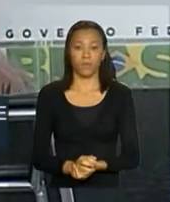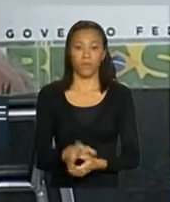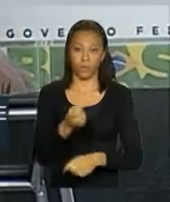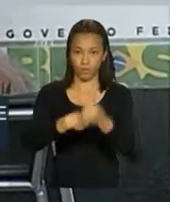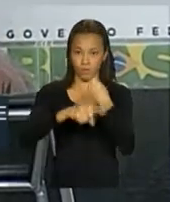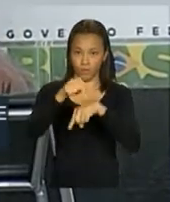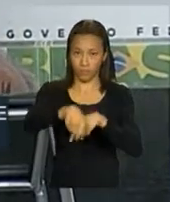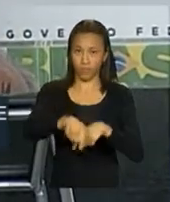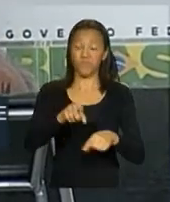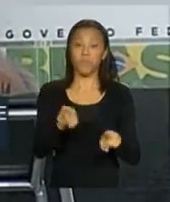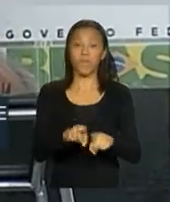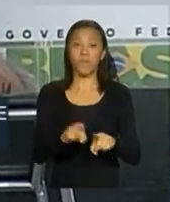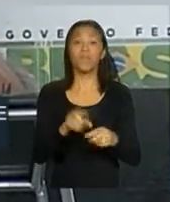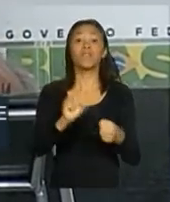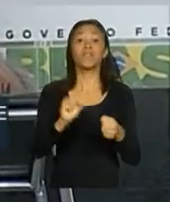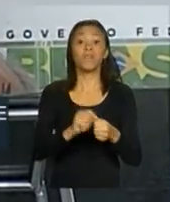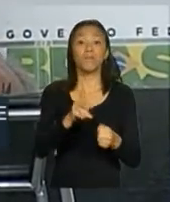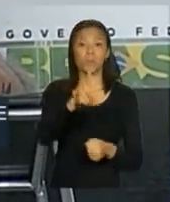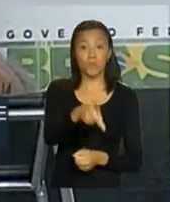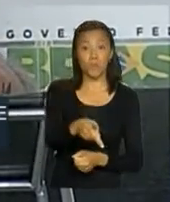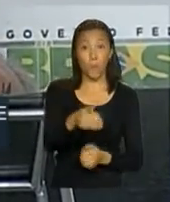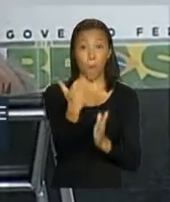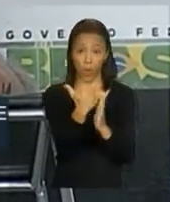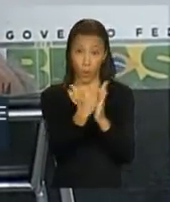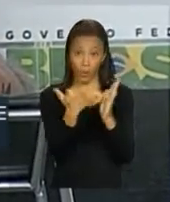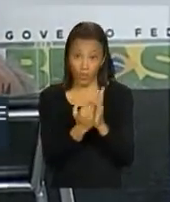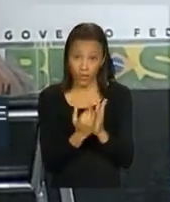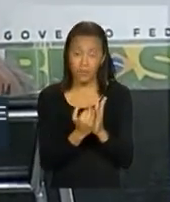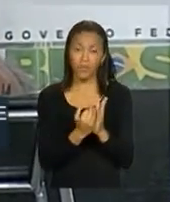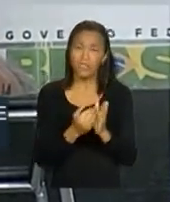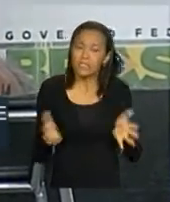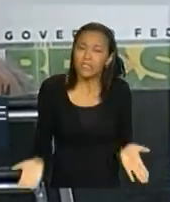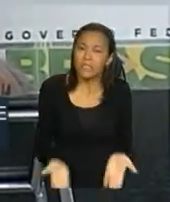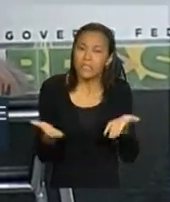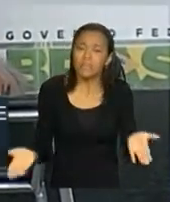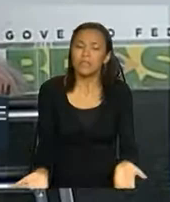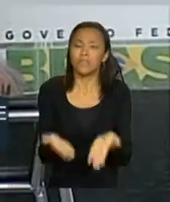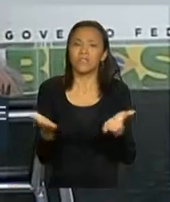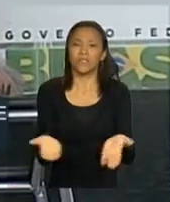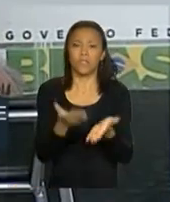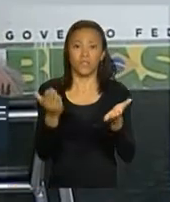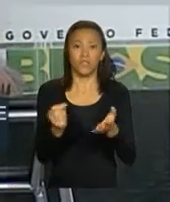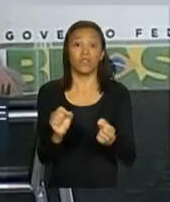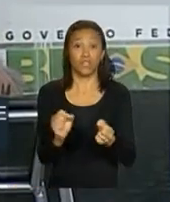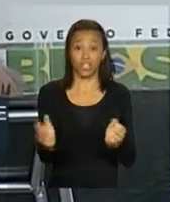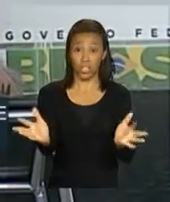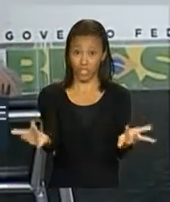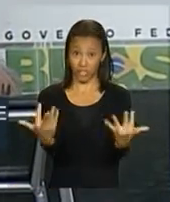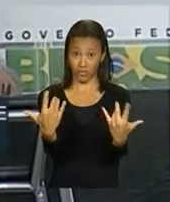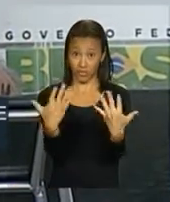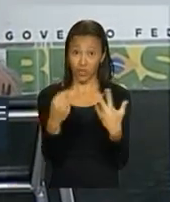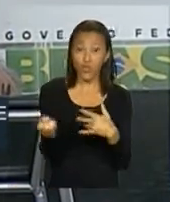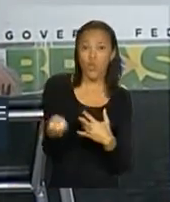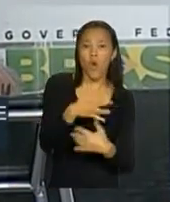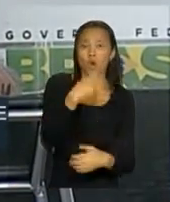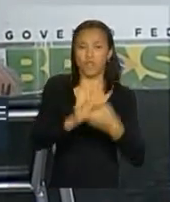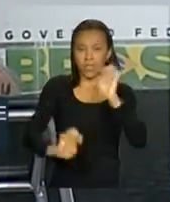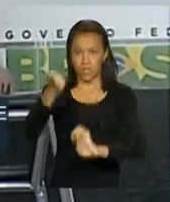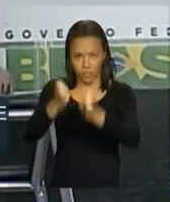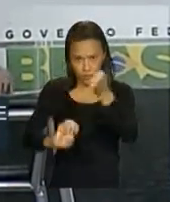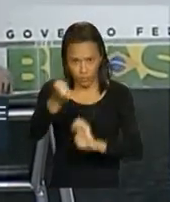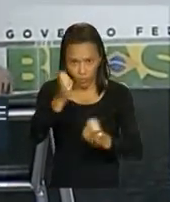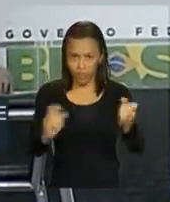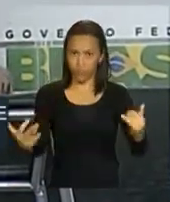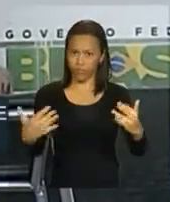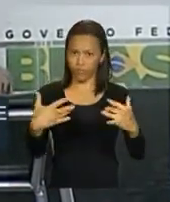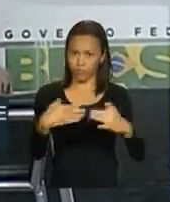Fizemos o ProMaranhão, um programa de incentivos para a atração de novas indústrias e de